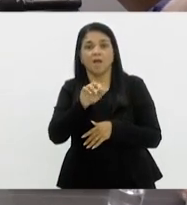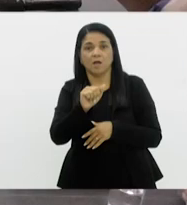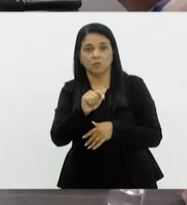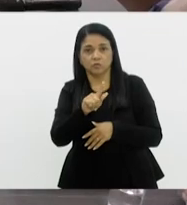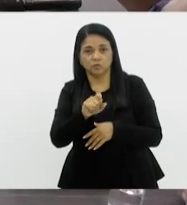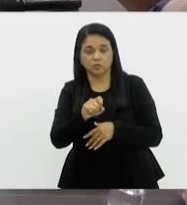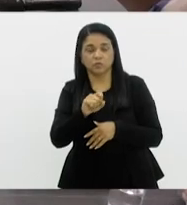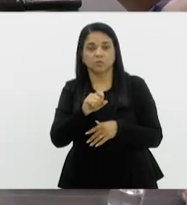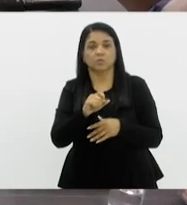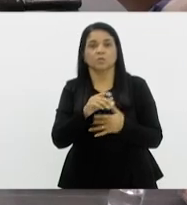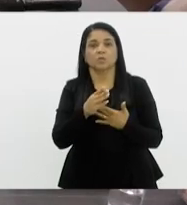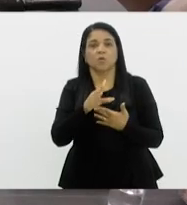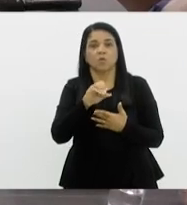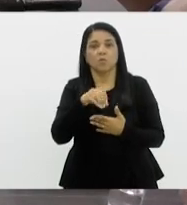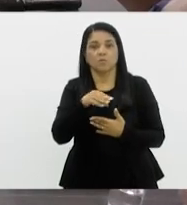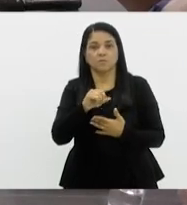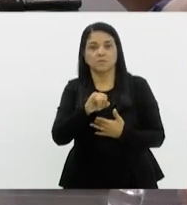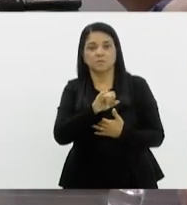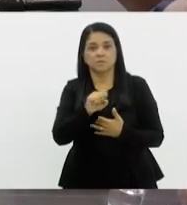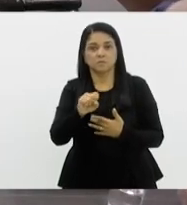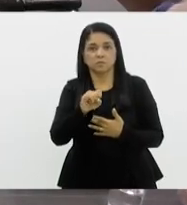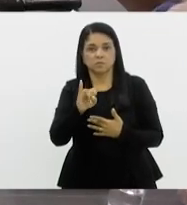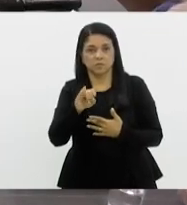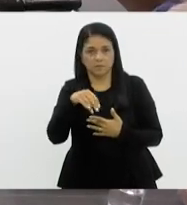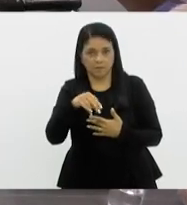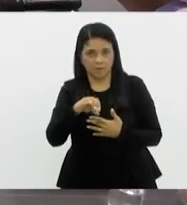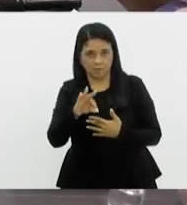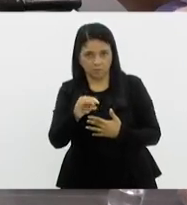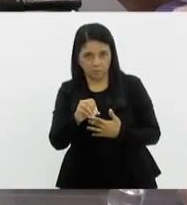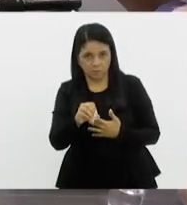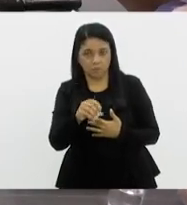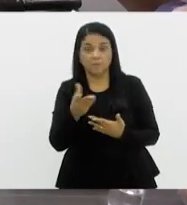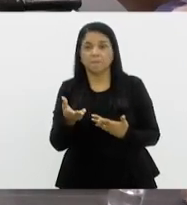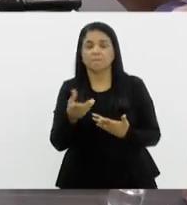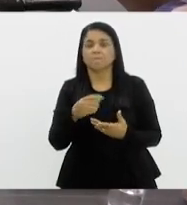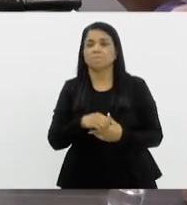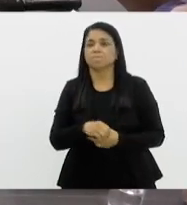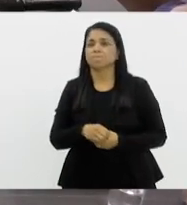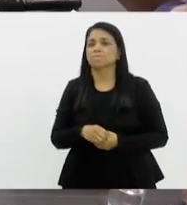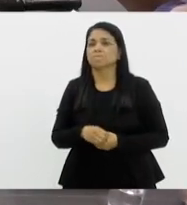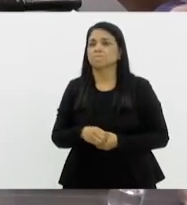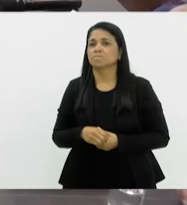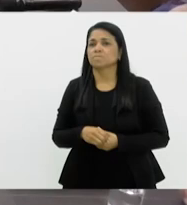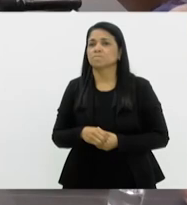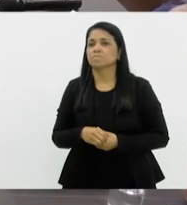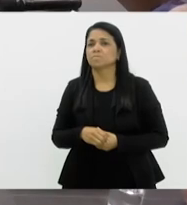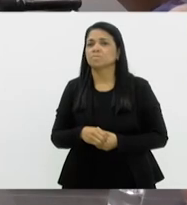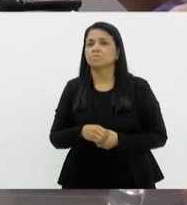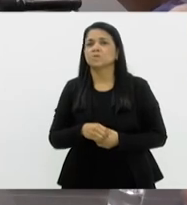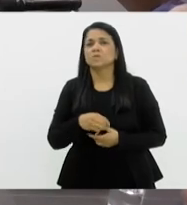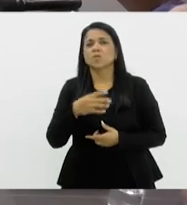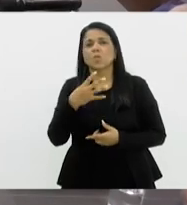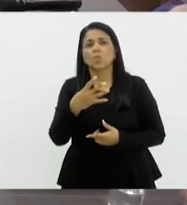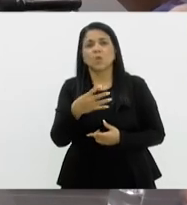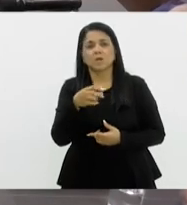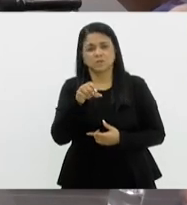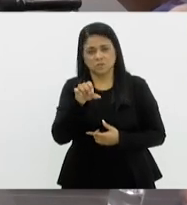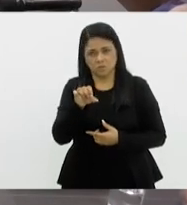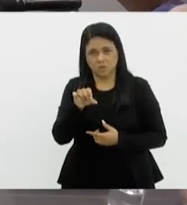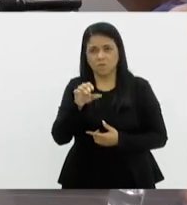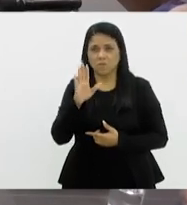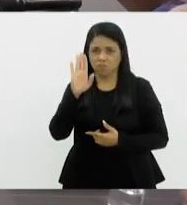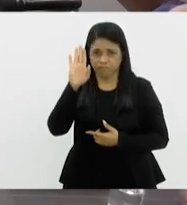Presidente. 49? Esse, o meu está como. Tá diferente. É que esse 40. Eu queria me escrever para falar no 49, por